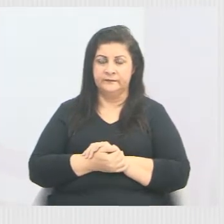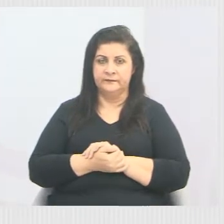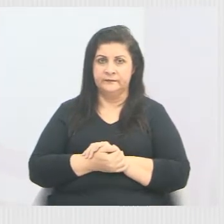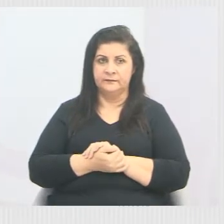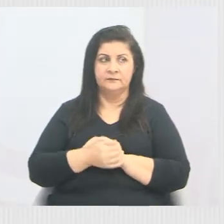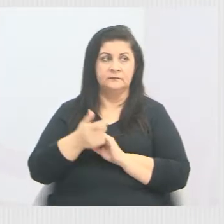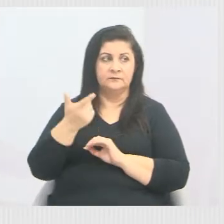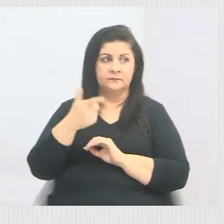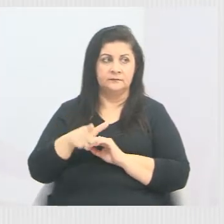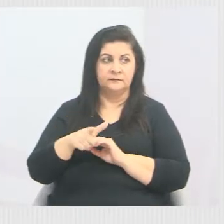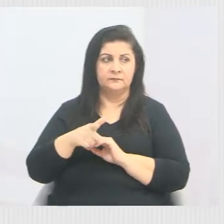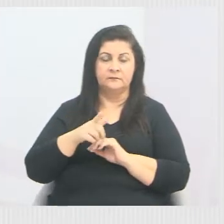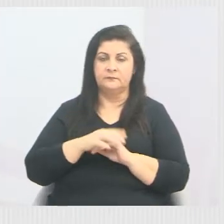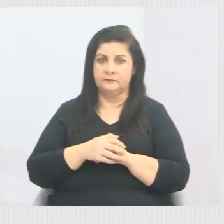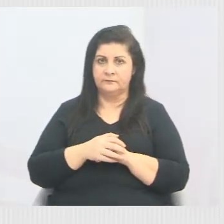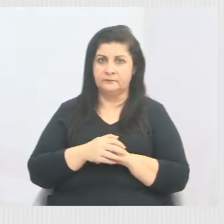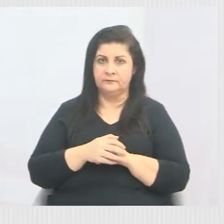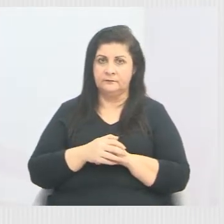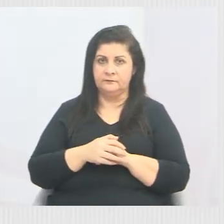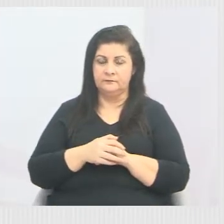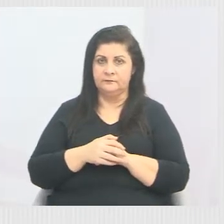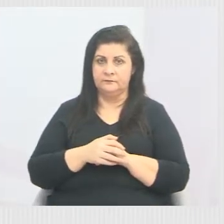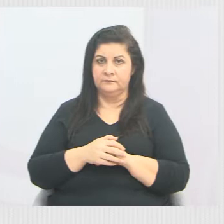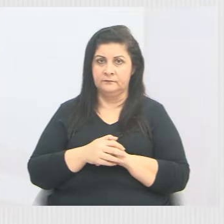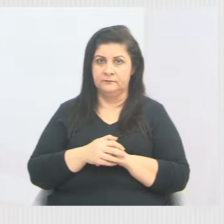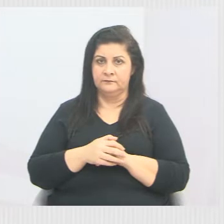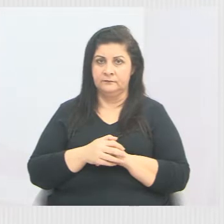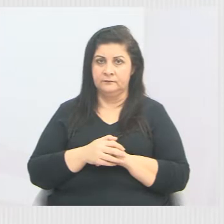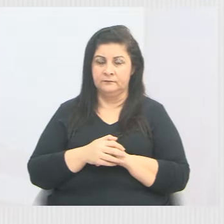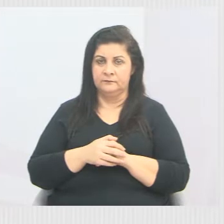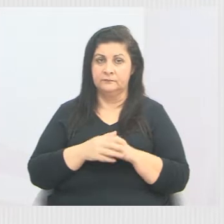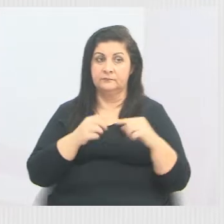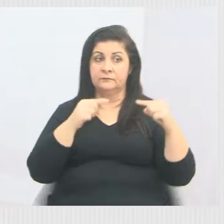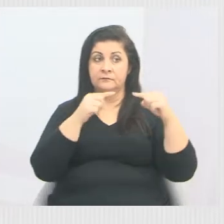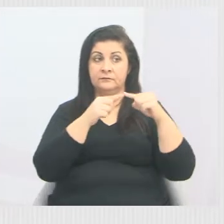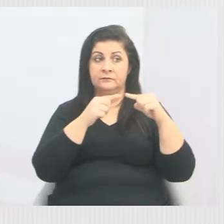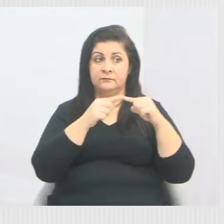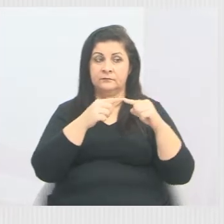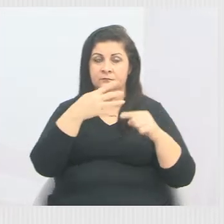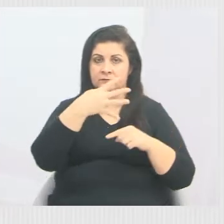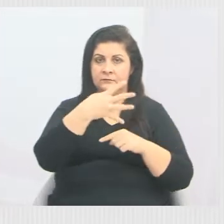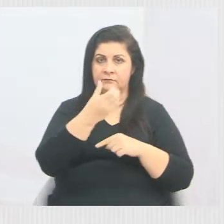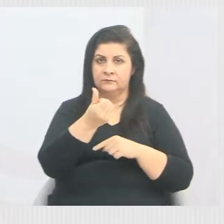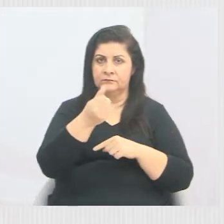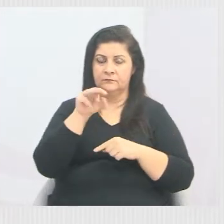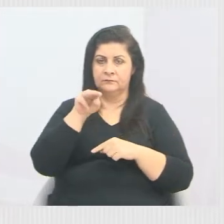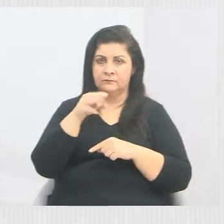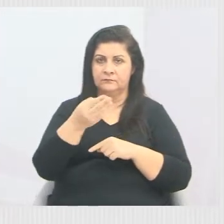Outras receitas correntes. Meta orçada,